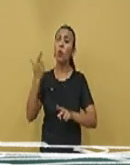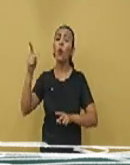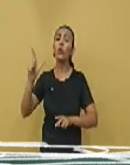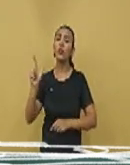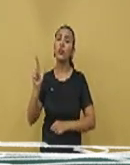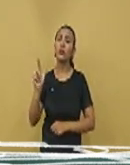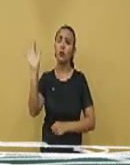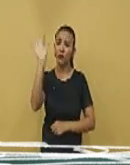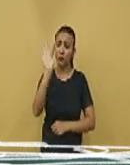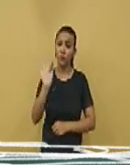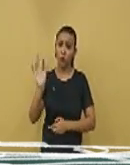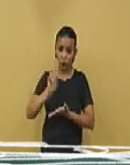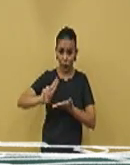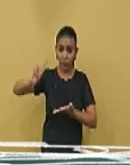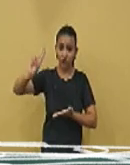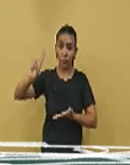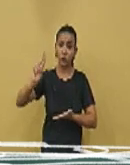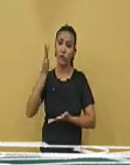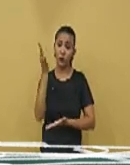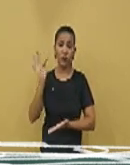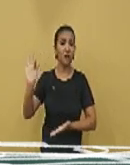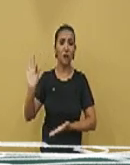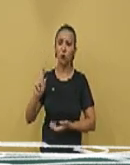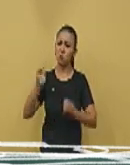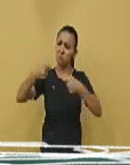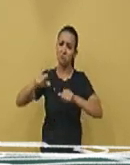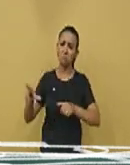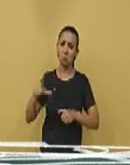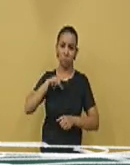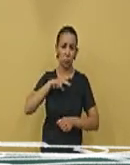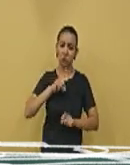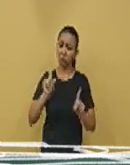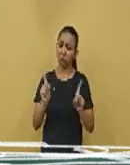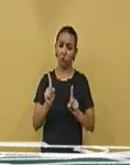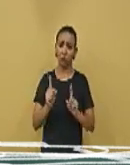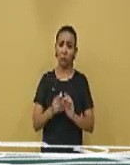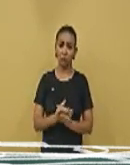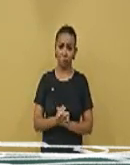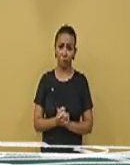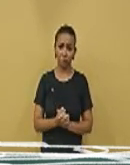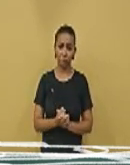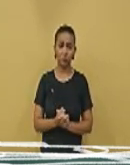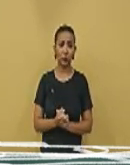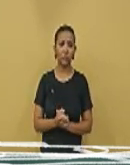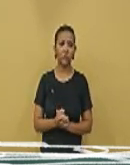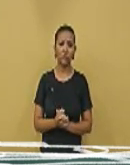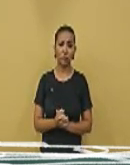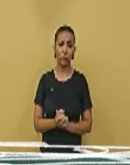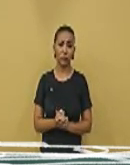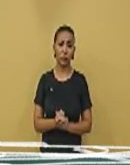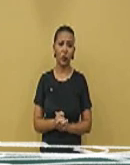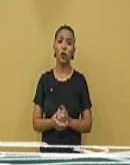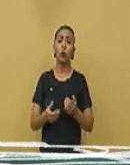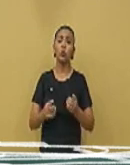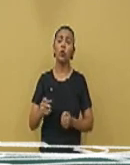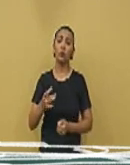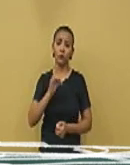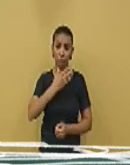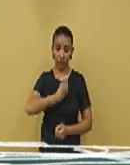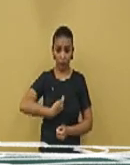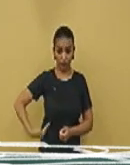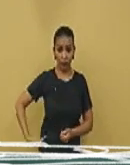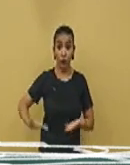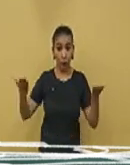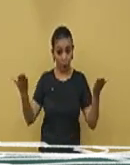foi privatizada a universidade. É preciso por quê? Porque não só no governo que nós estamos